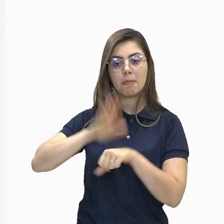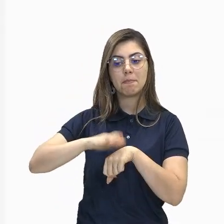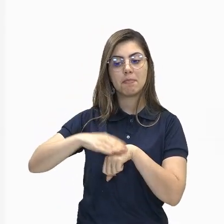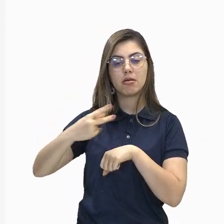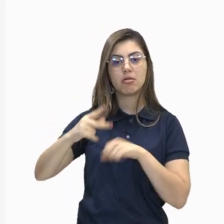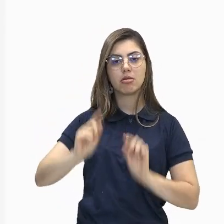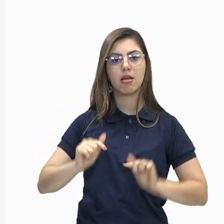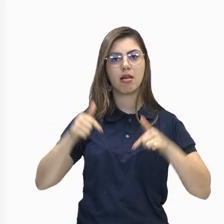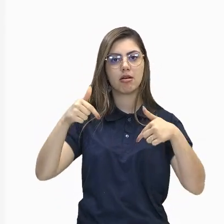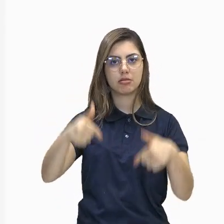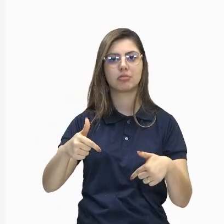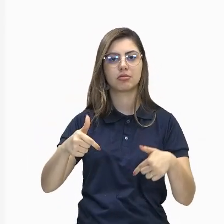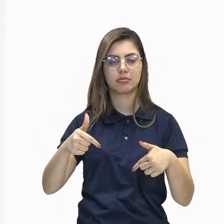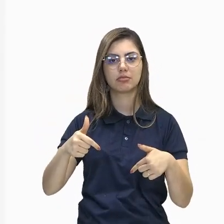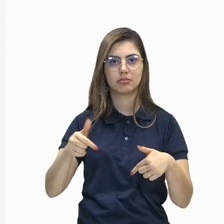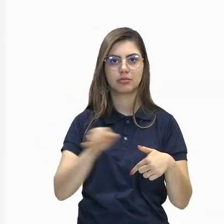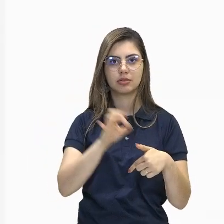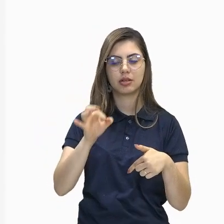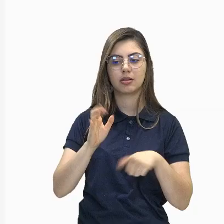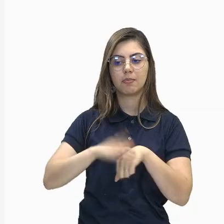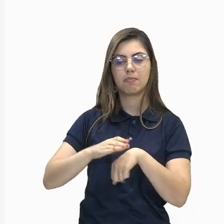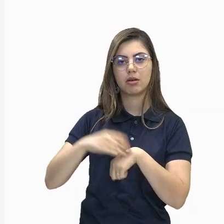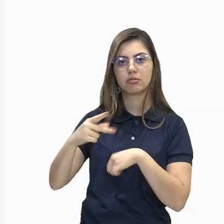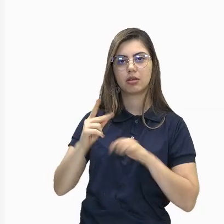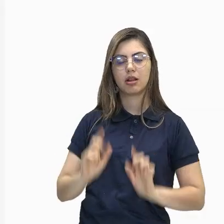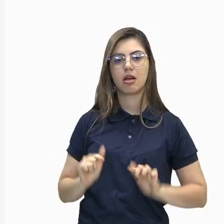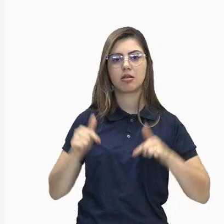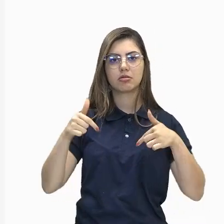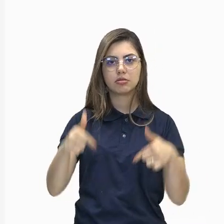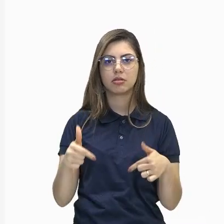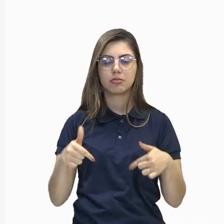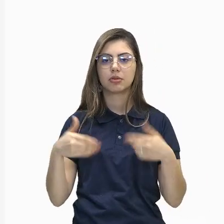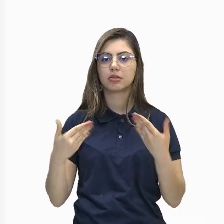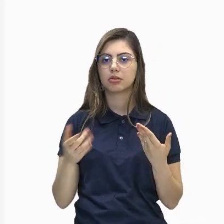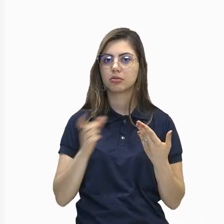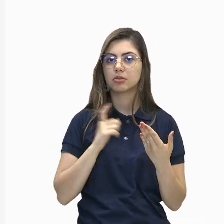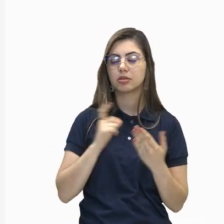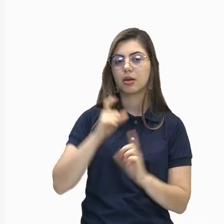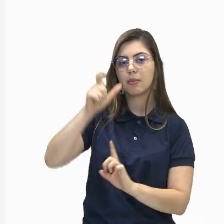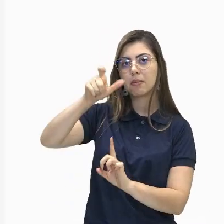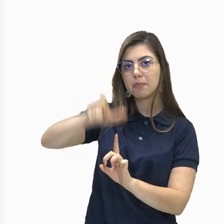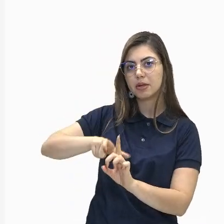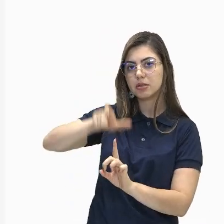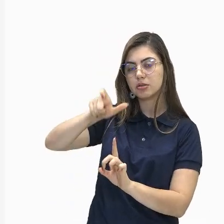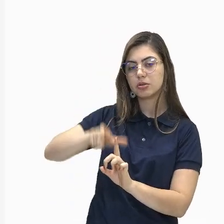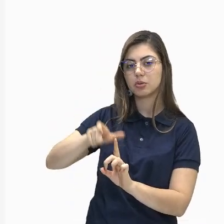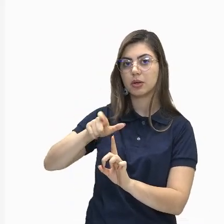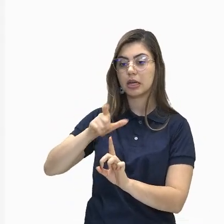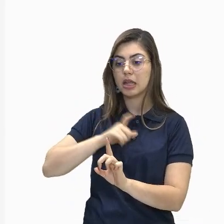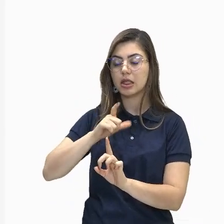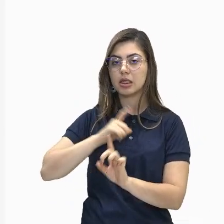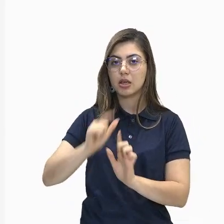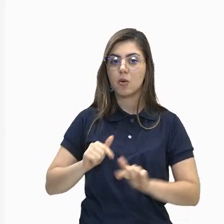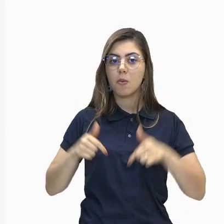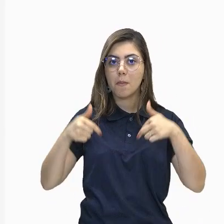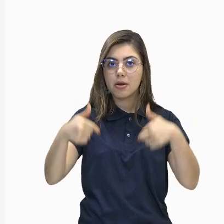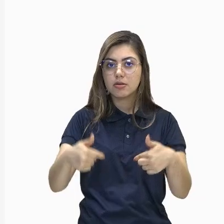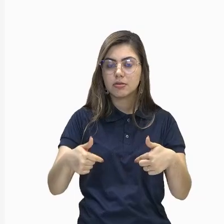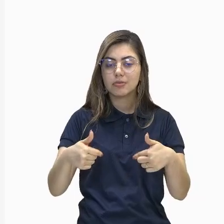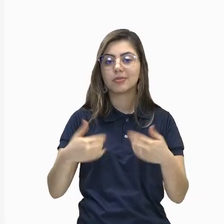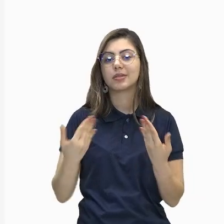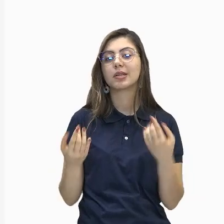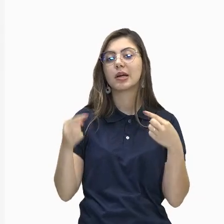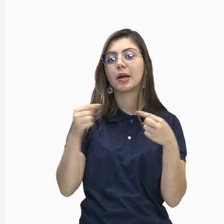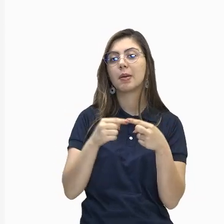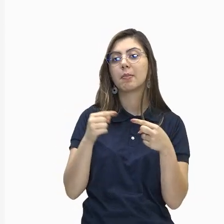ação de escrever. Ela que escreve a carta. Então, quando eu tenho um sujeito desse tipo, agente que realiza a ação, eu tenho